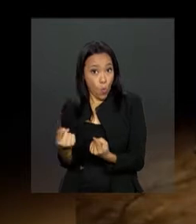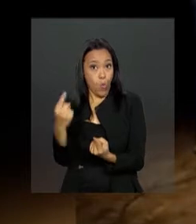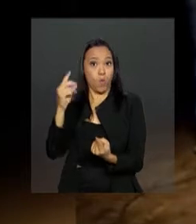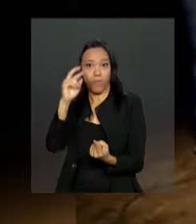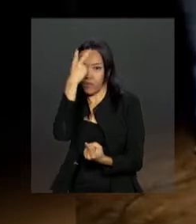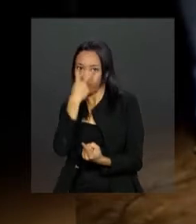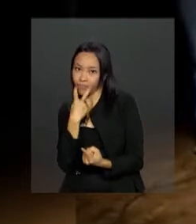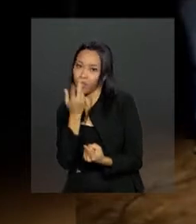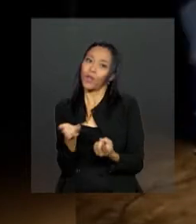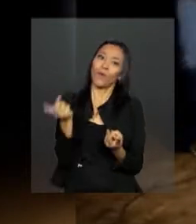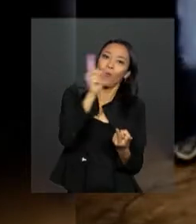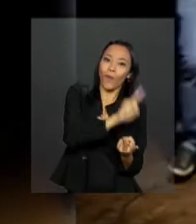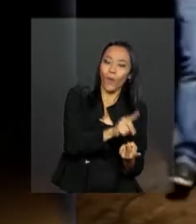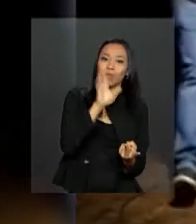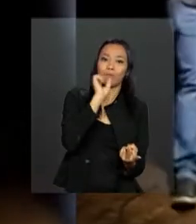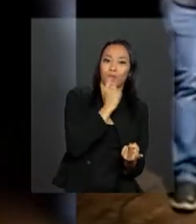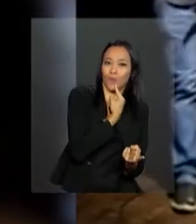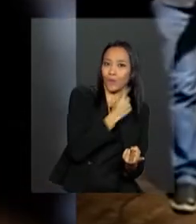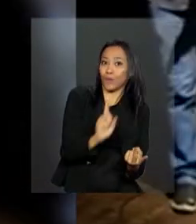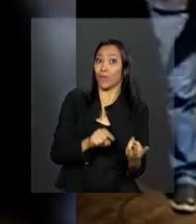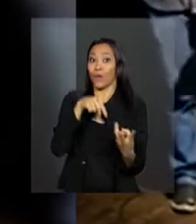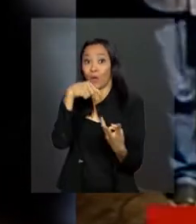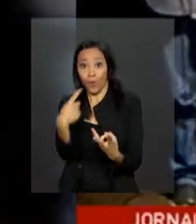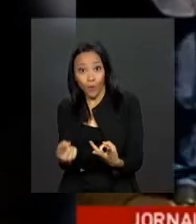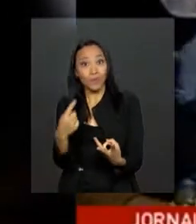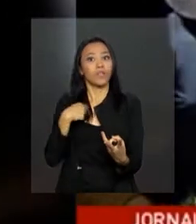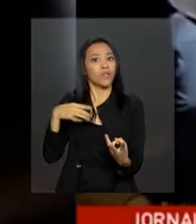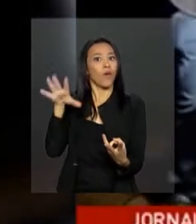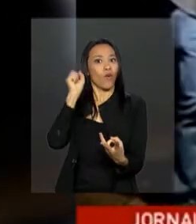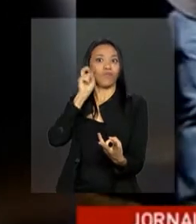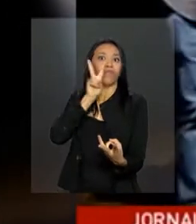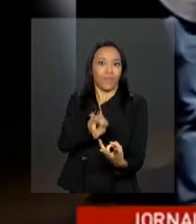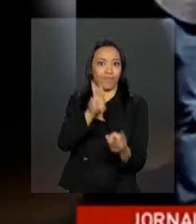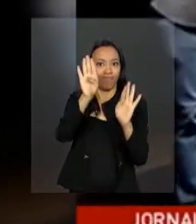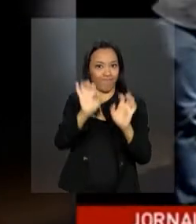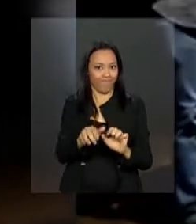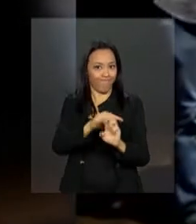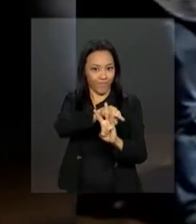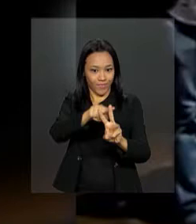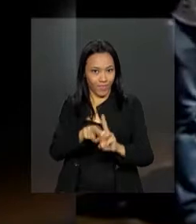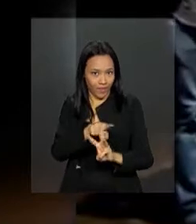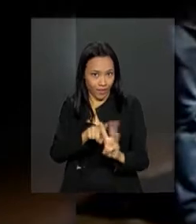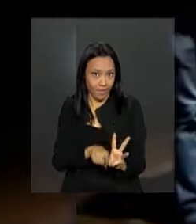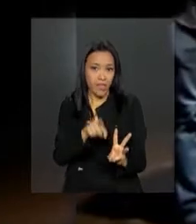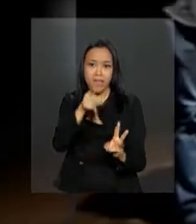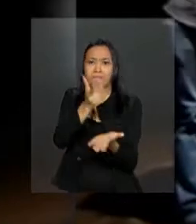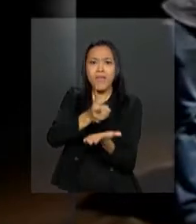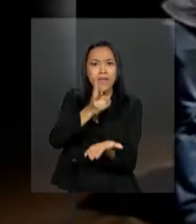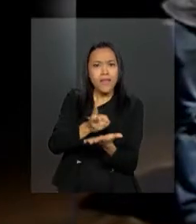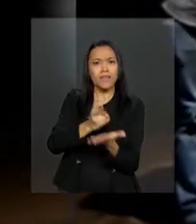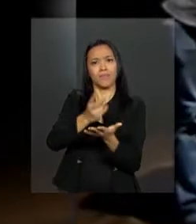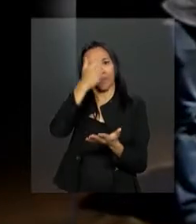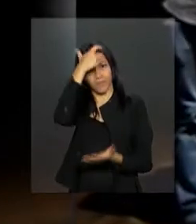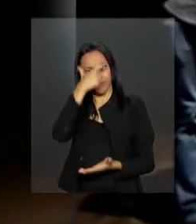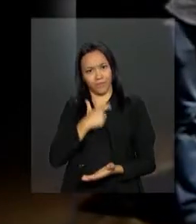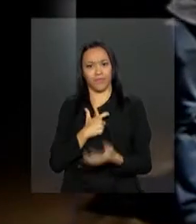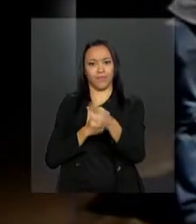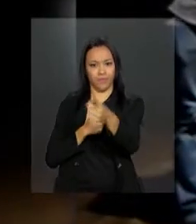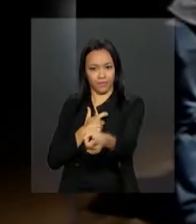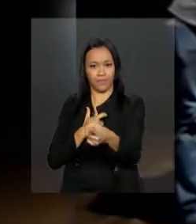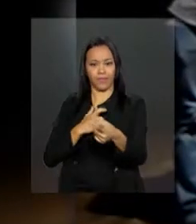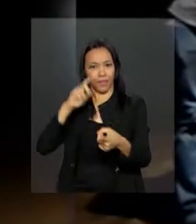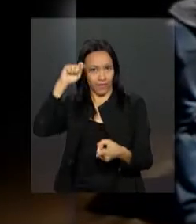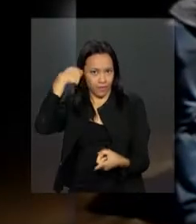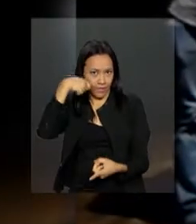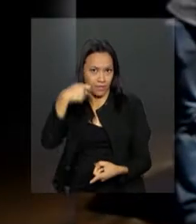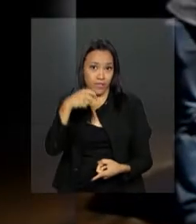visuais, outra para surdos e outra para quem enxerga e ouve. E são duas atrizes interpretando a mesma personagem. Será que tudo